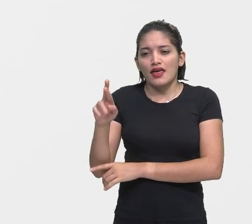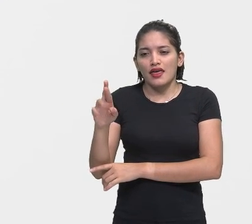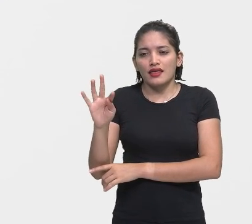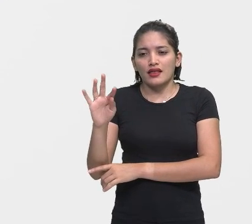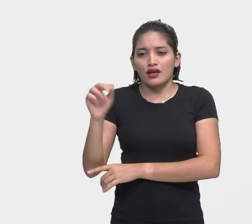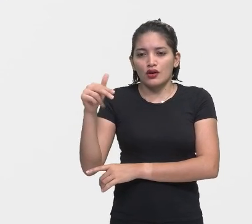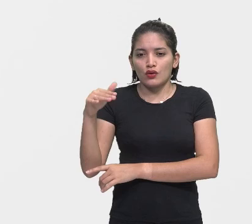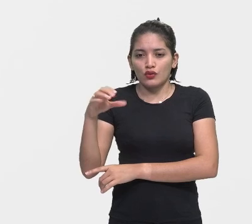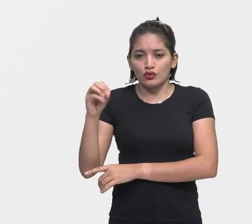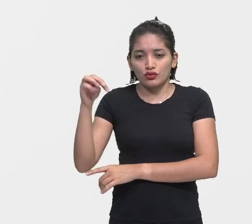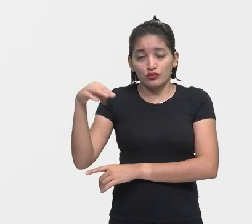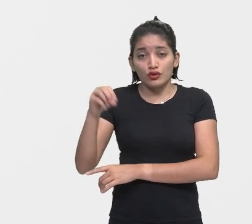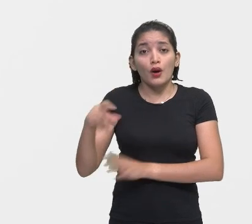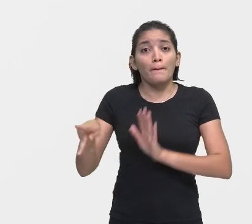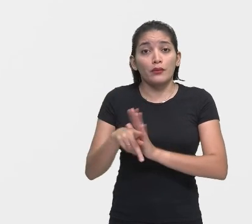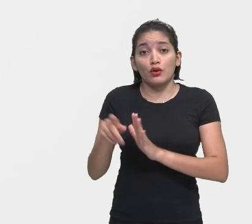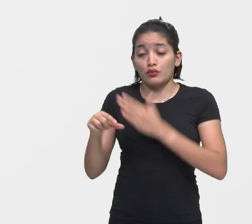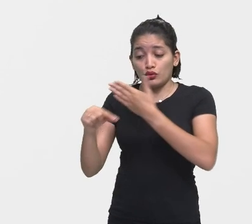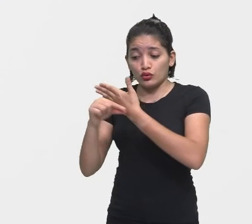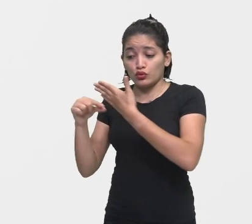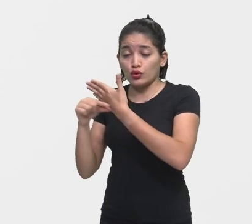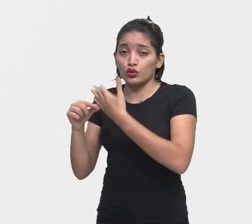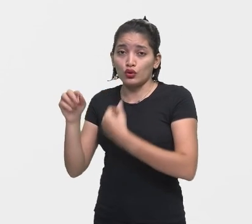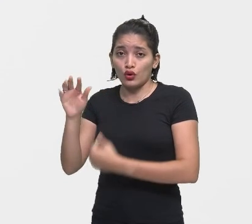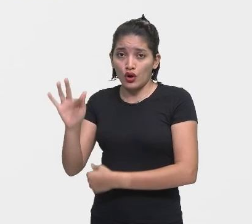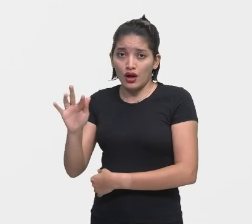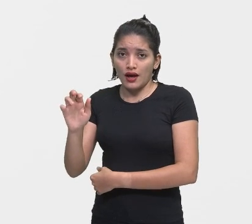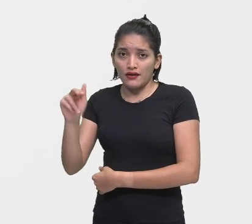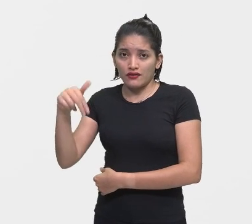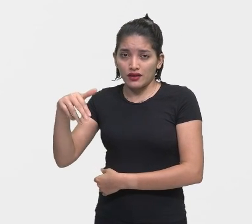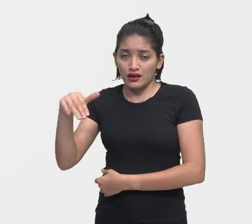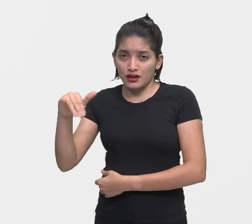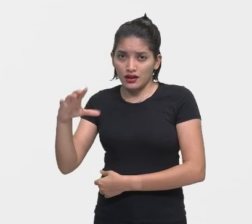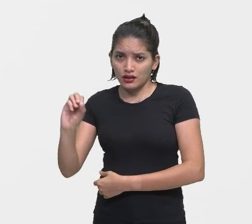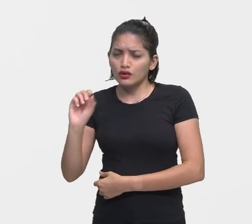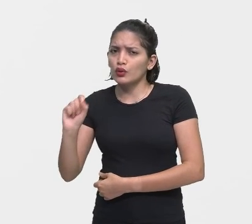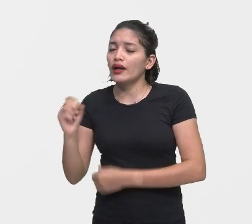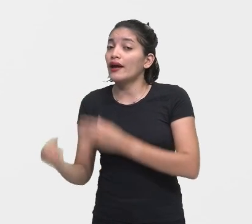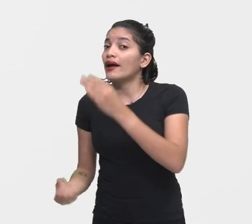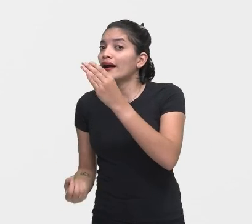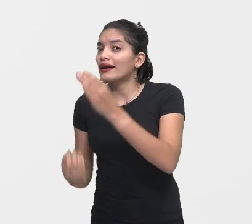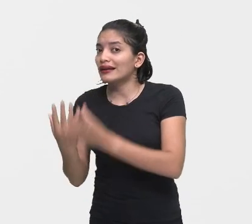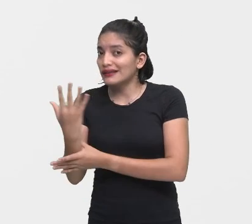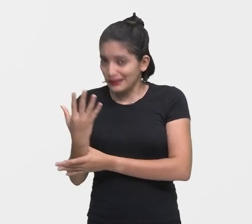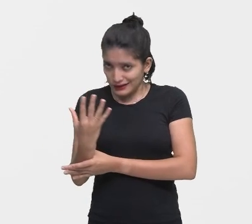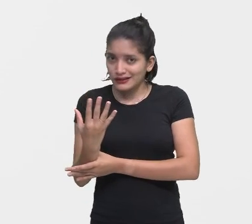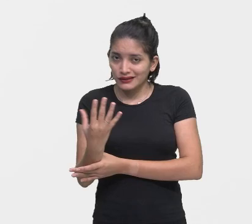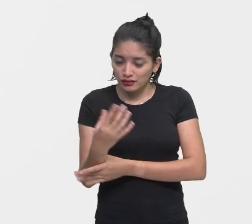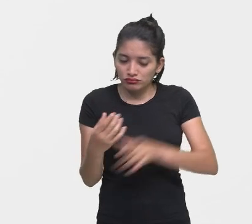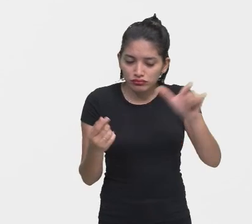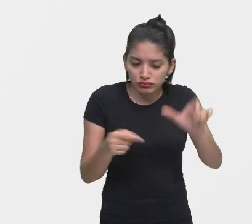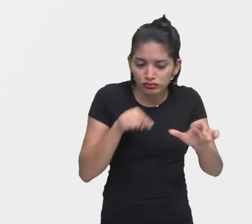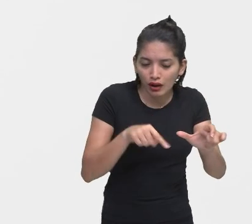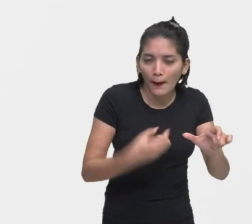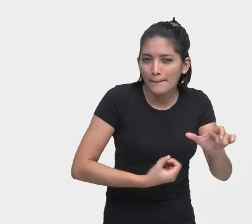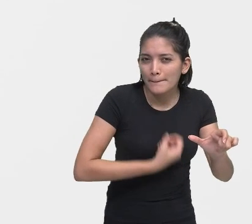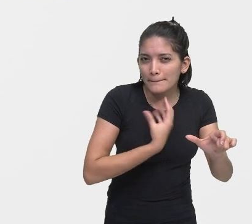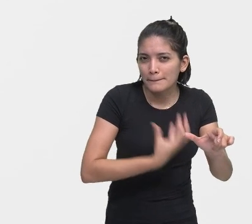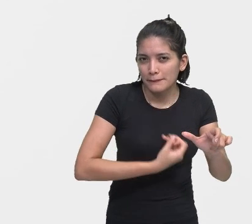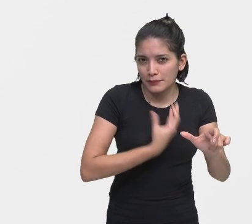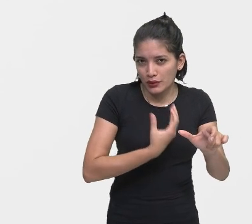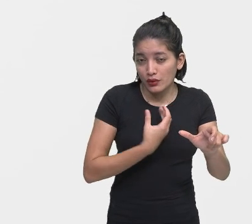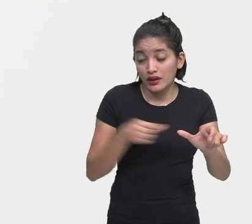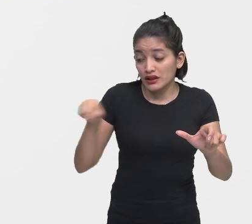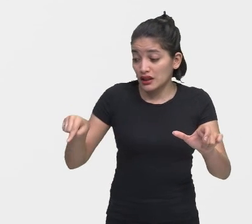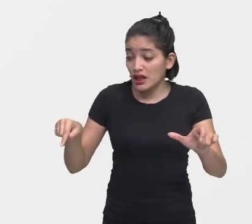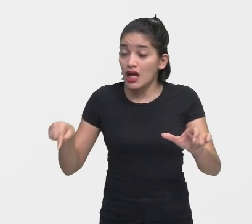Fernando Pessoa. Lembrando que é o heterônimo, não é? Que é aquela criação, o eu poético, não é? Que o